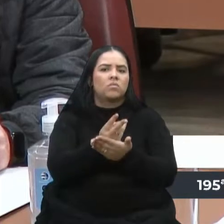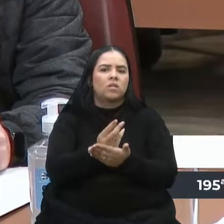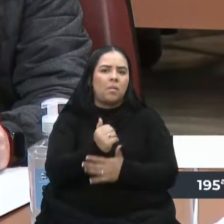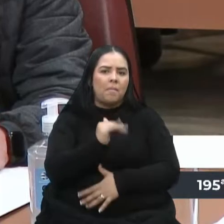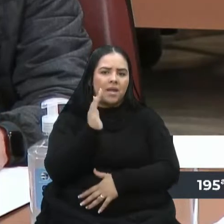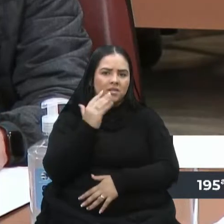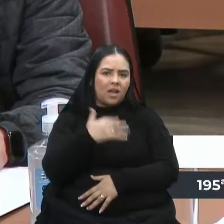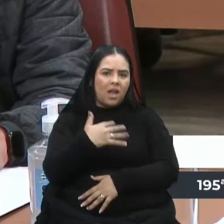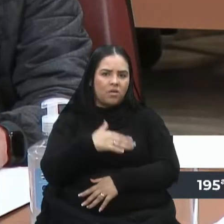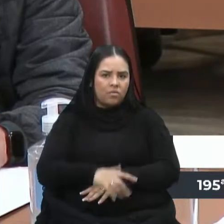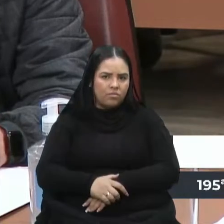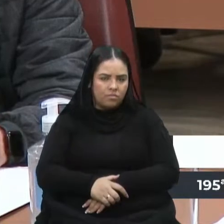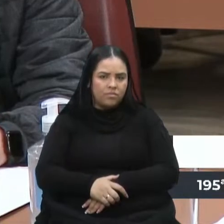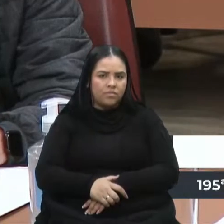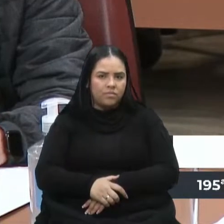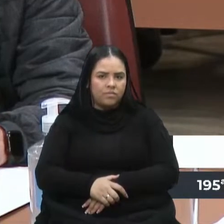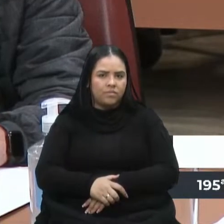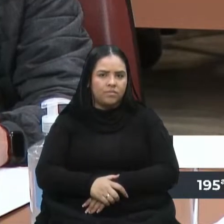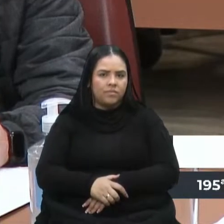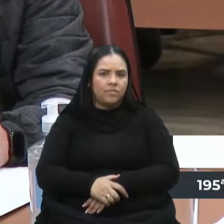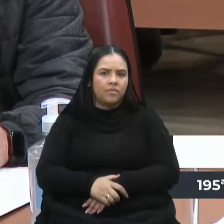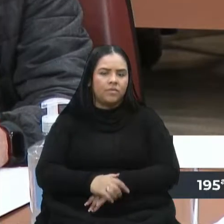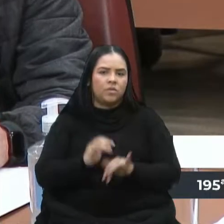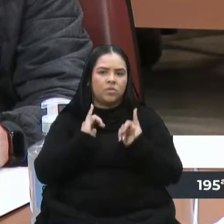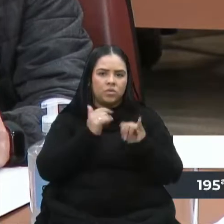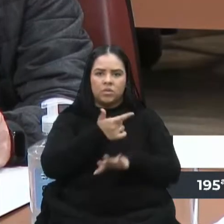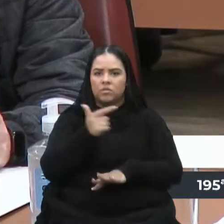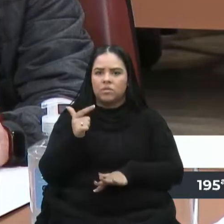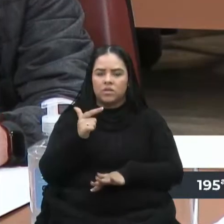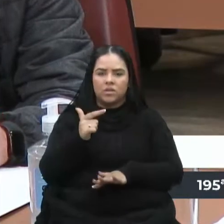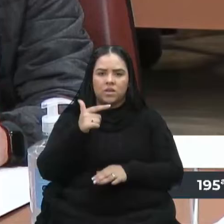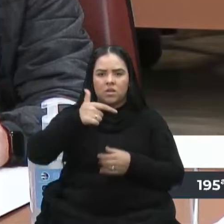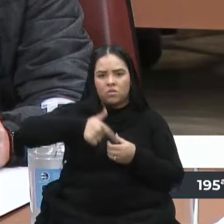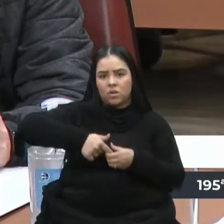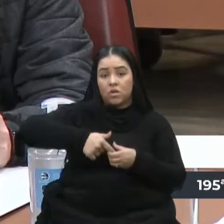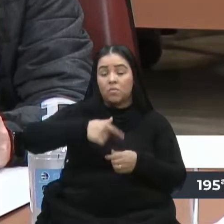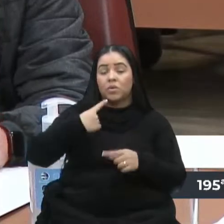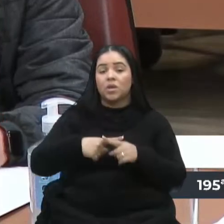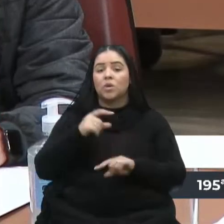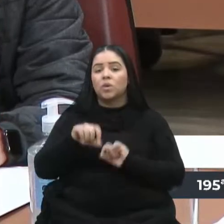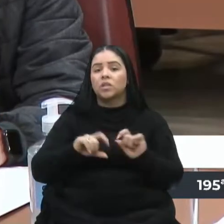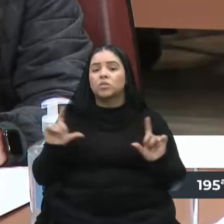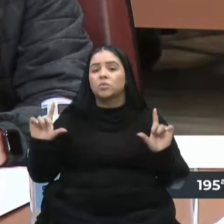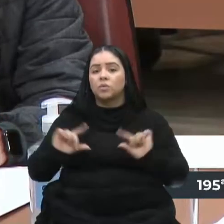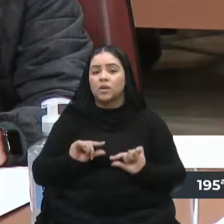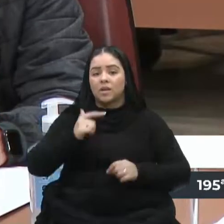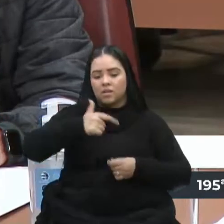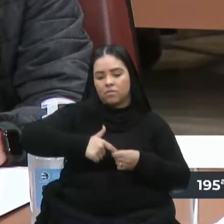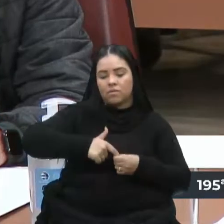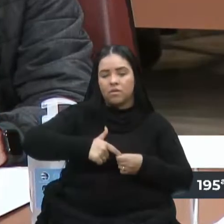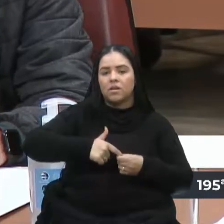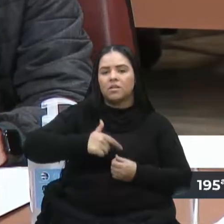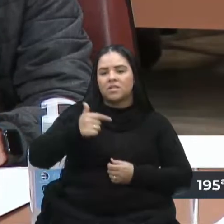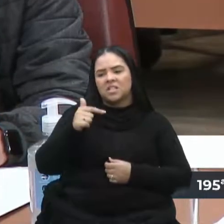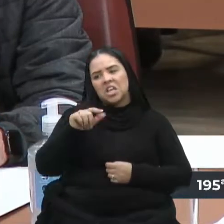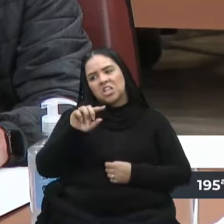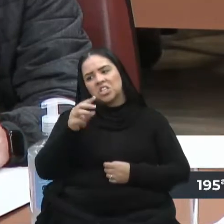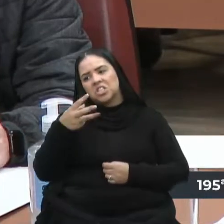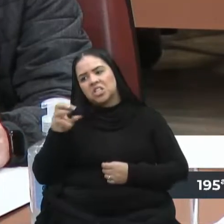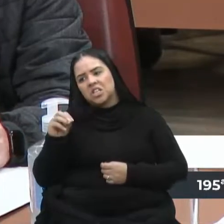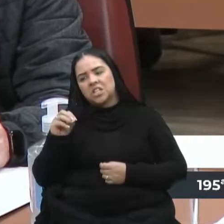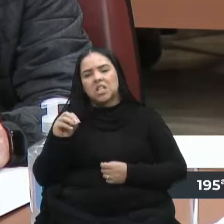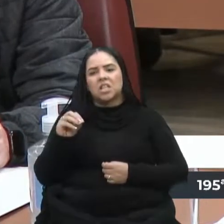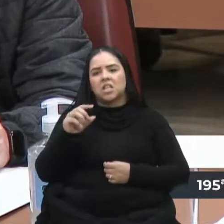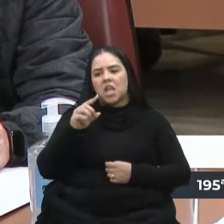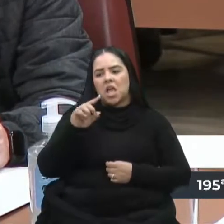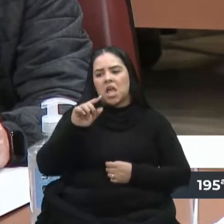aumentos. O ônibus não vai gasolina. Que baixou foi a gasolina. Gasolina de 7,30 hoje estão vendendo a 5,80.